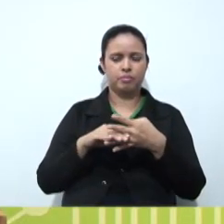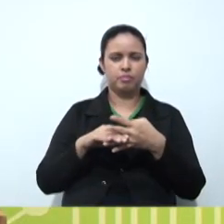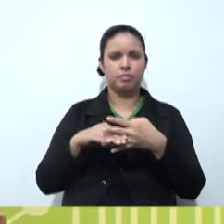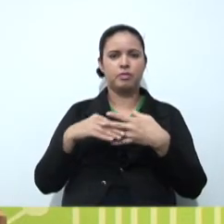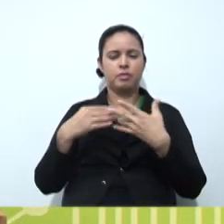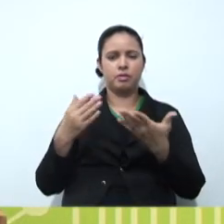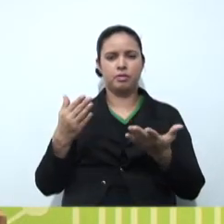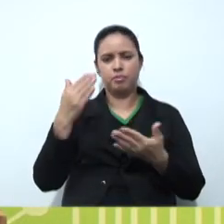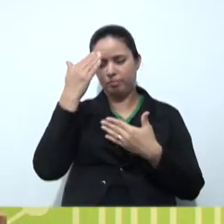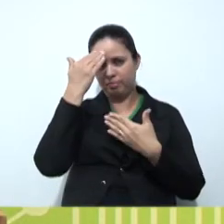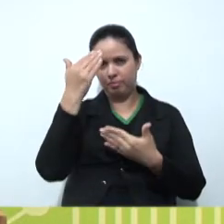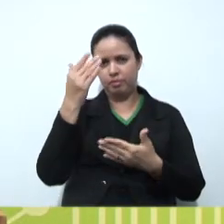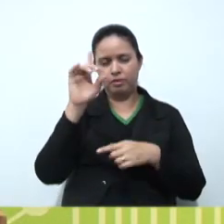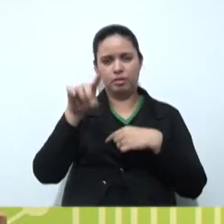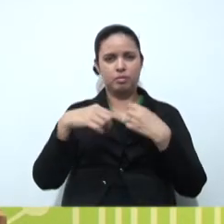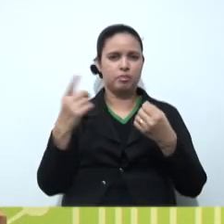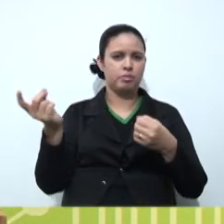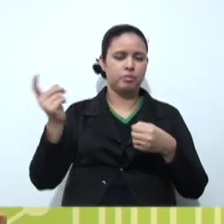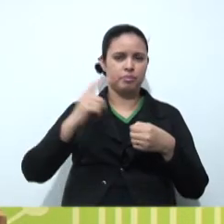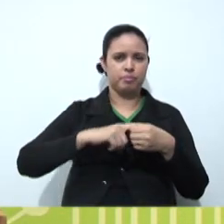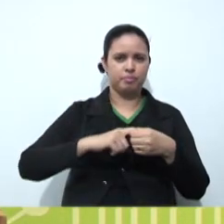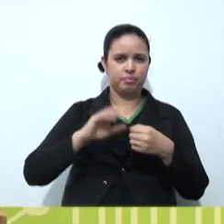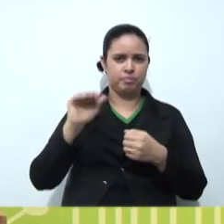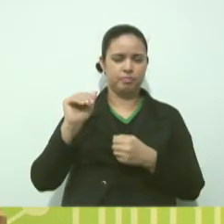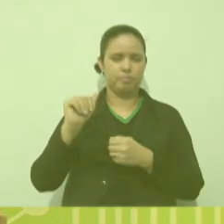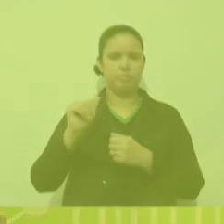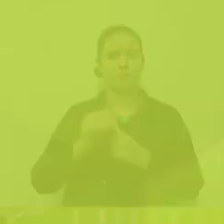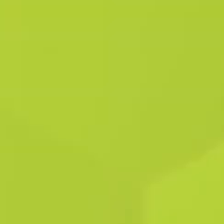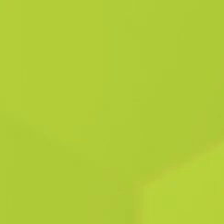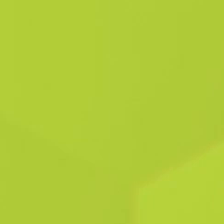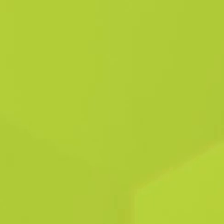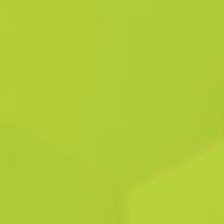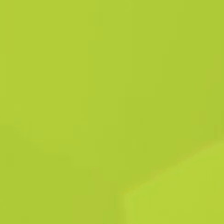para mim, te agradeço. Daqui a pouco estaremos de volta. Até mais.